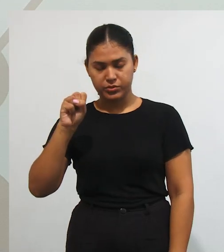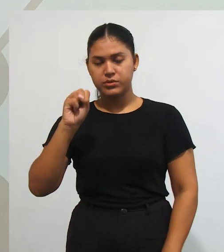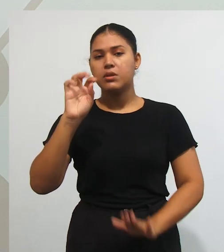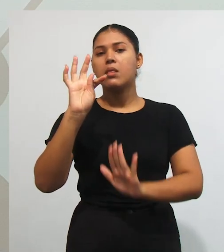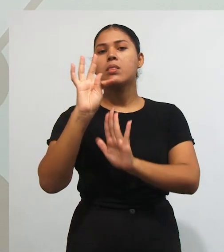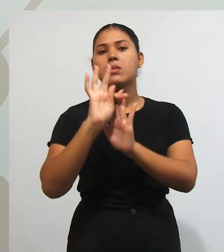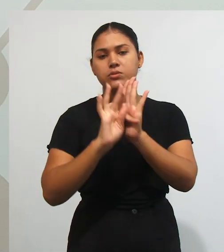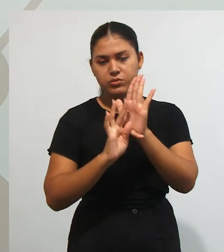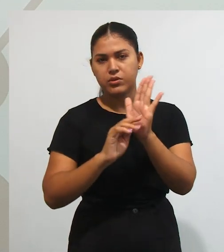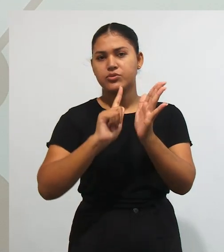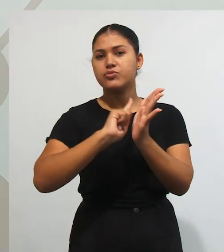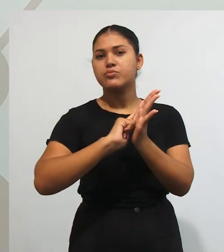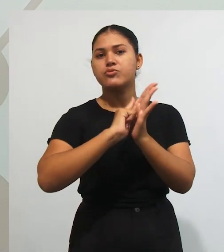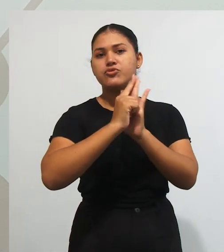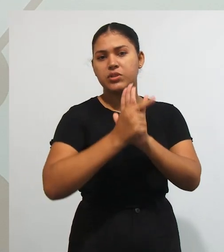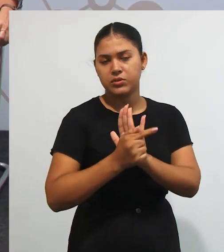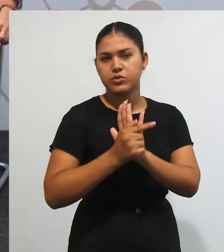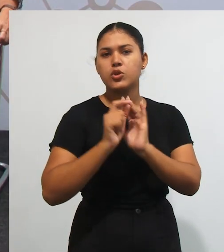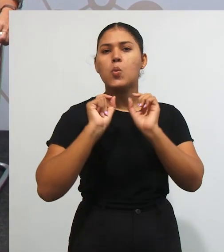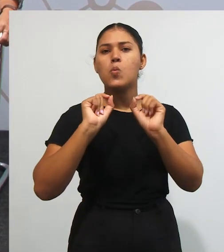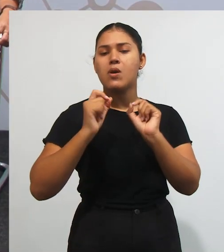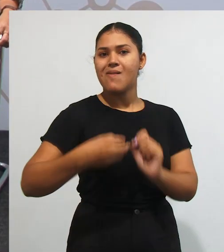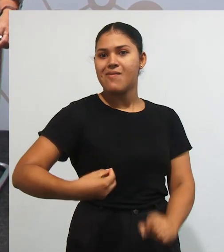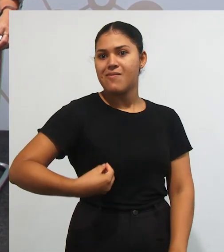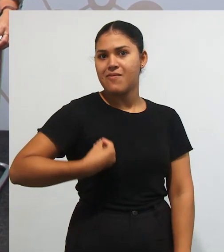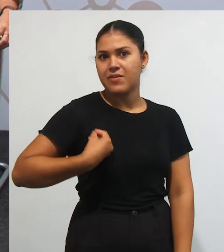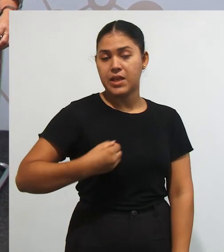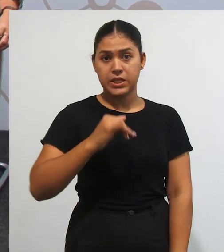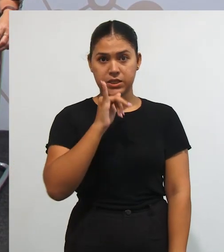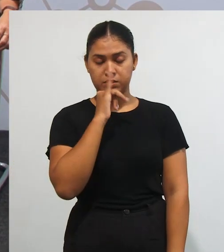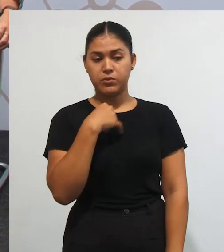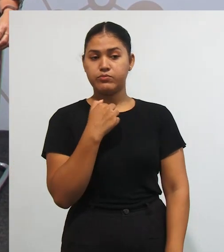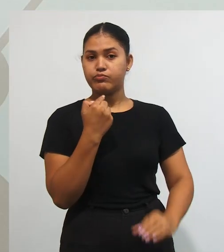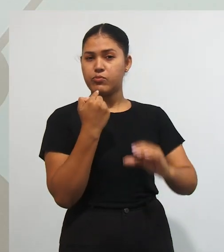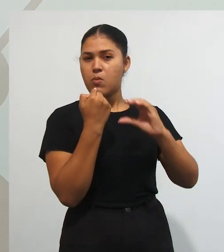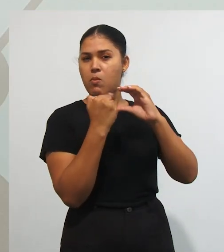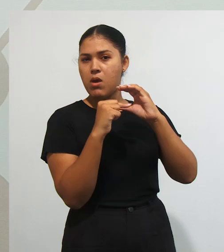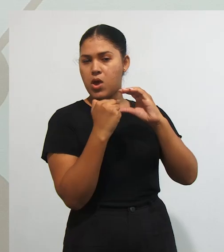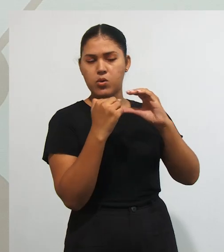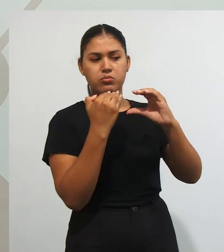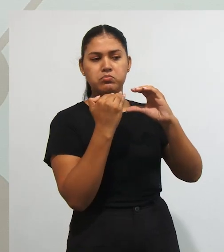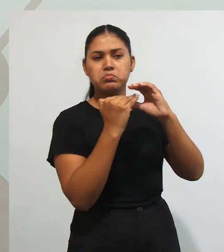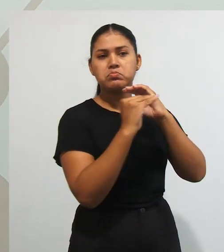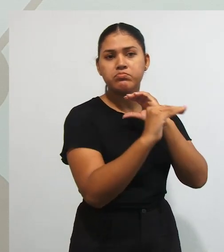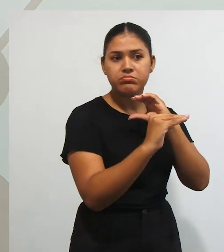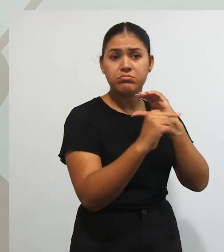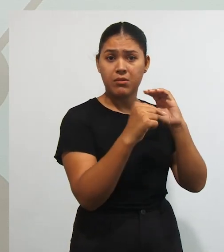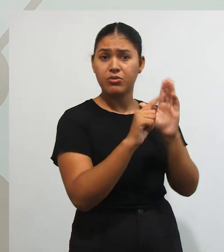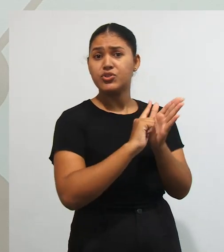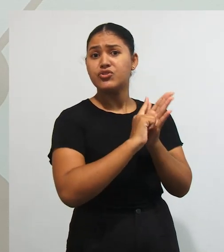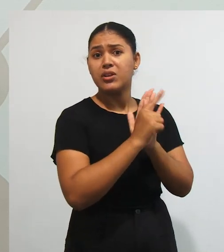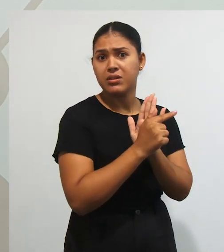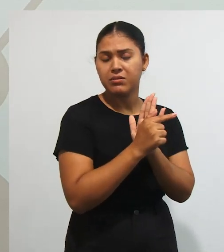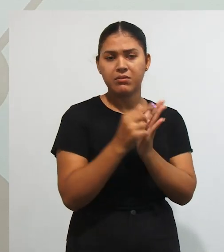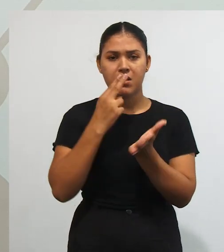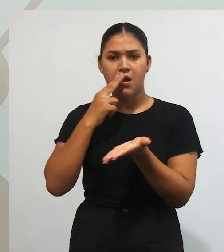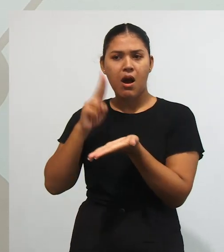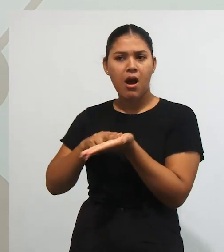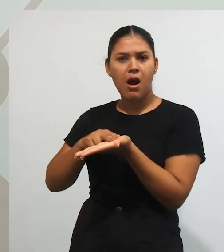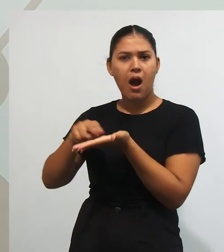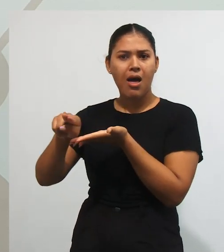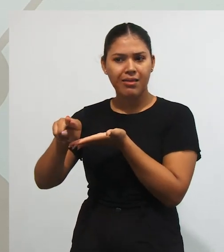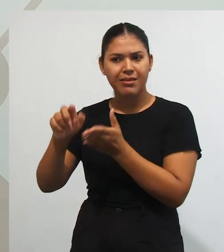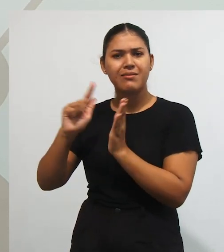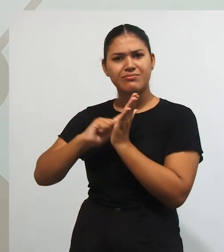nossas, né, da vida em sociedade. Se eu mando um e-mail para alguém, se eu escrevo uma carta, né, se eu componho uma